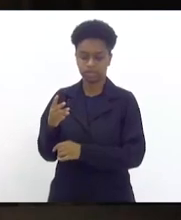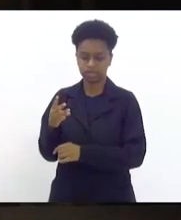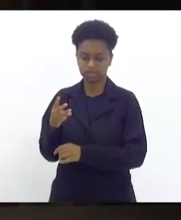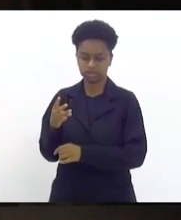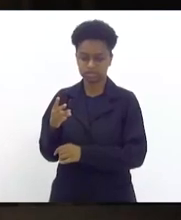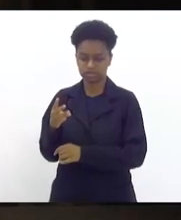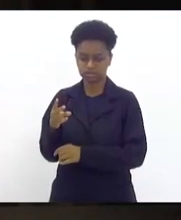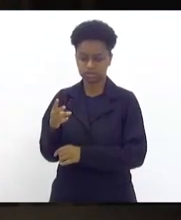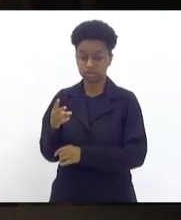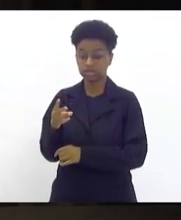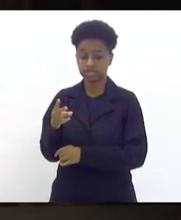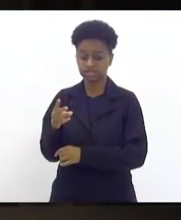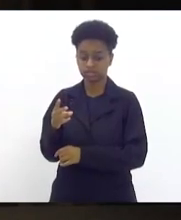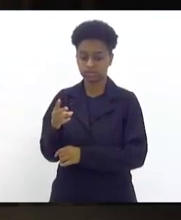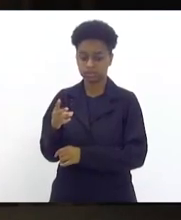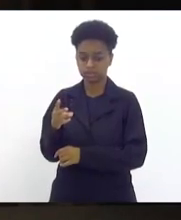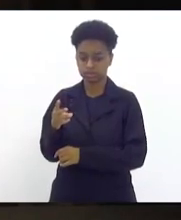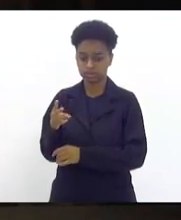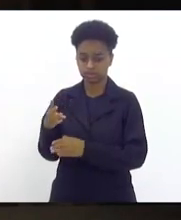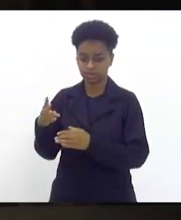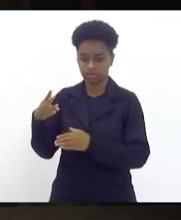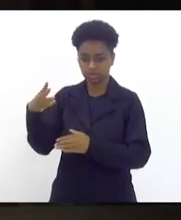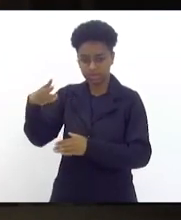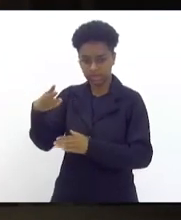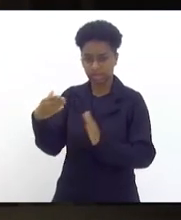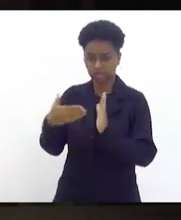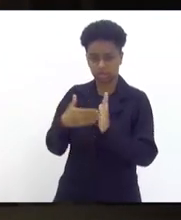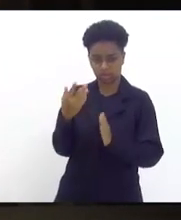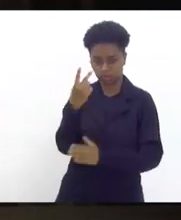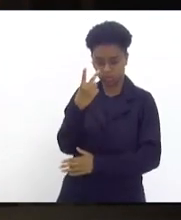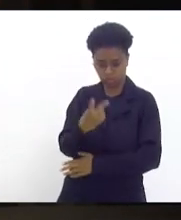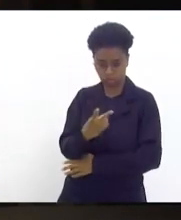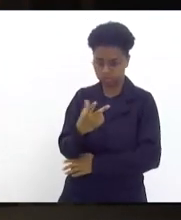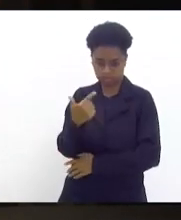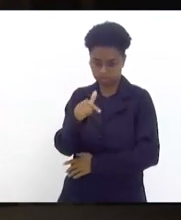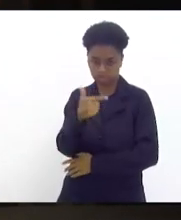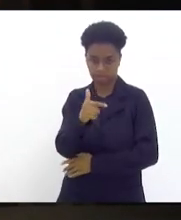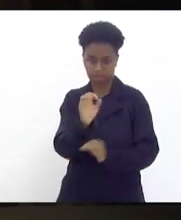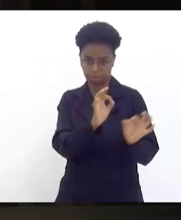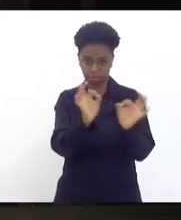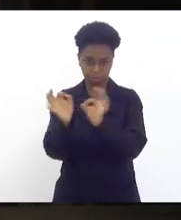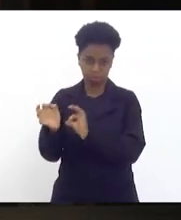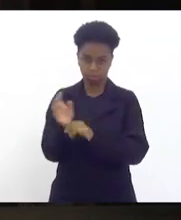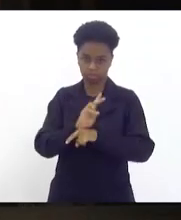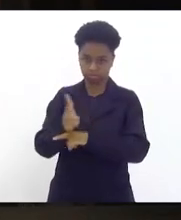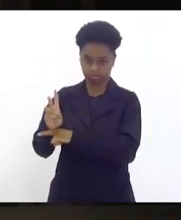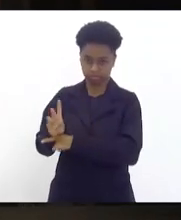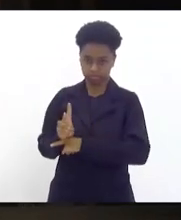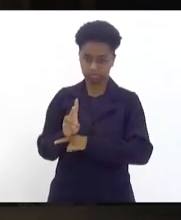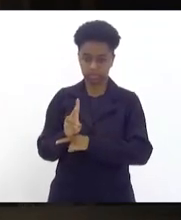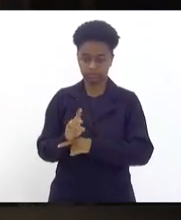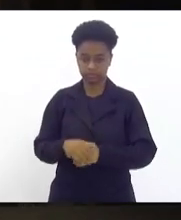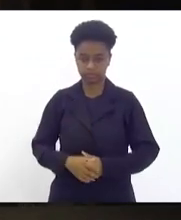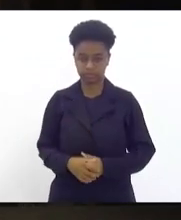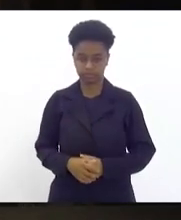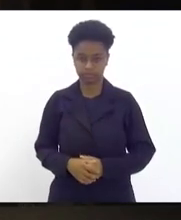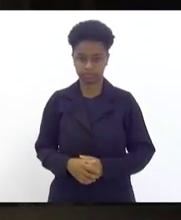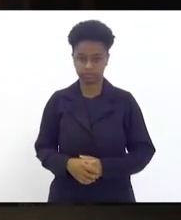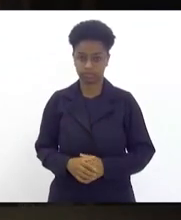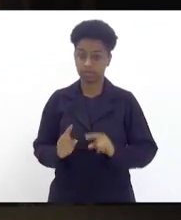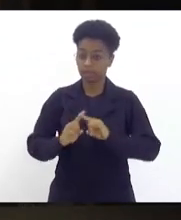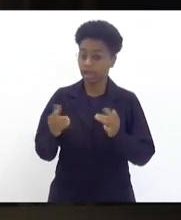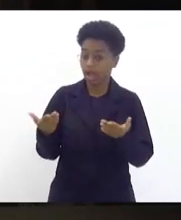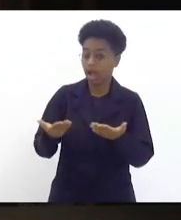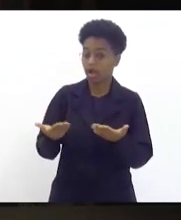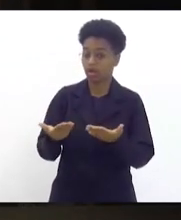de efetivo eu até sei porque que antes antes não tínhamos e agora vamos ver